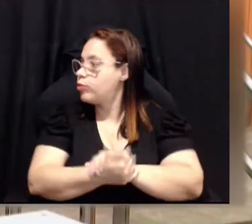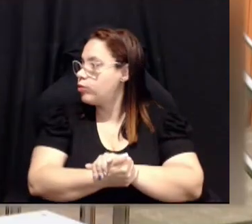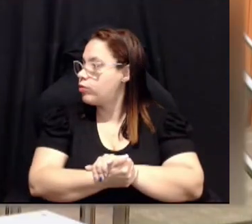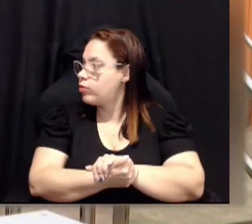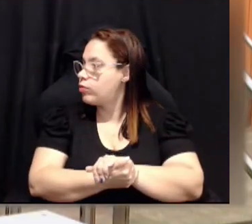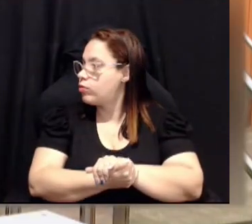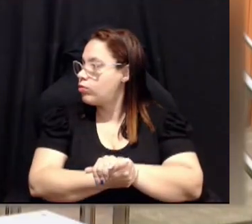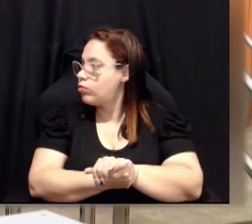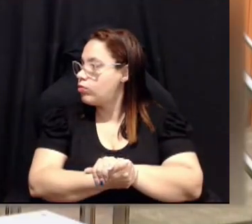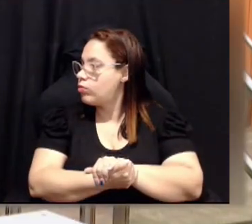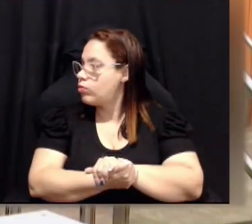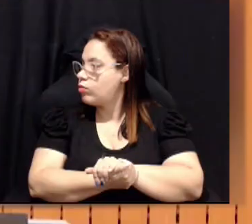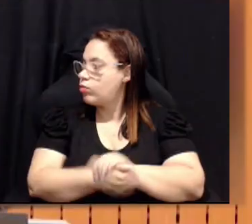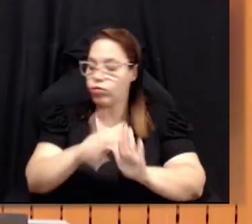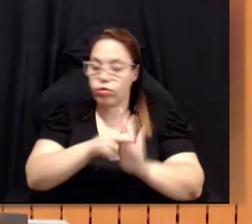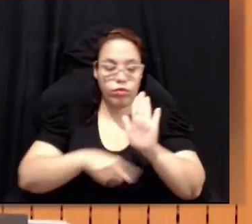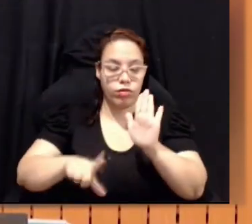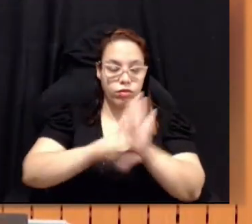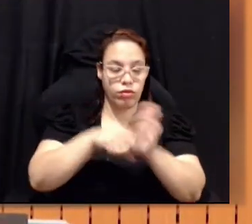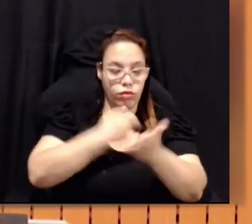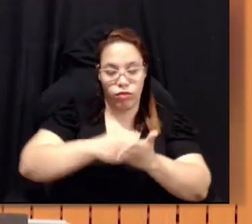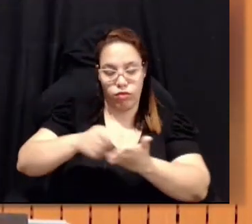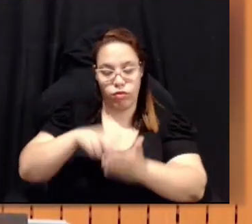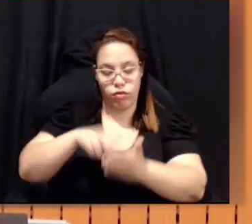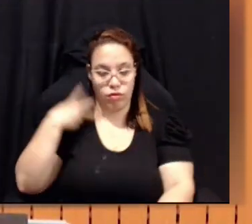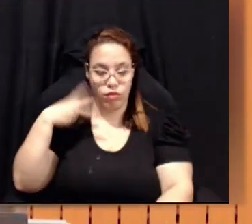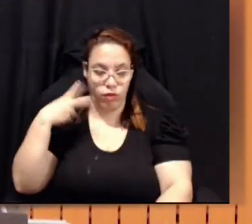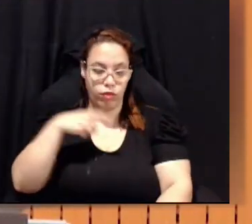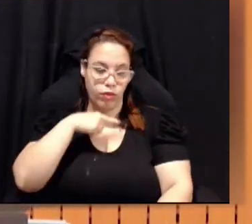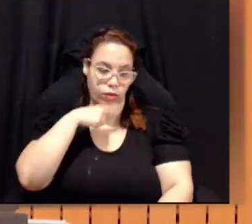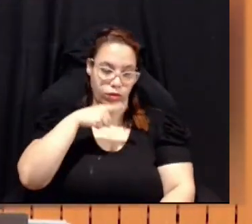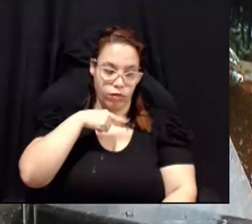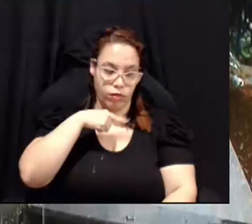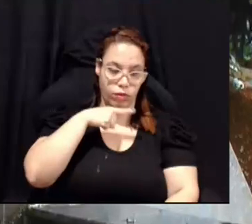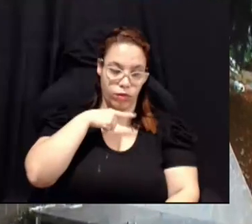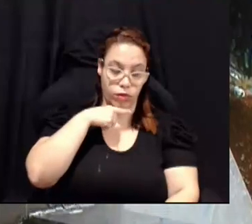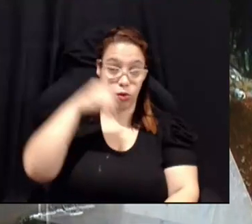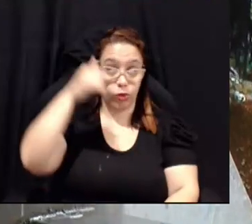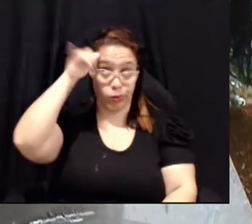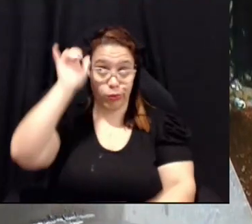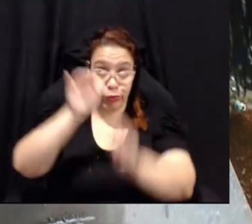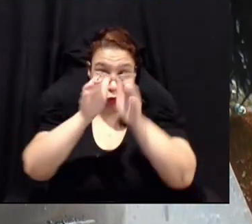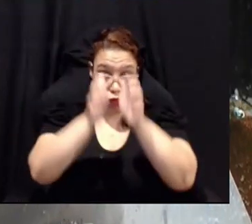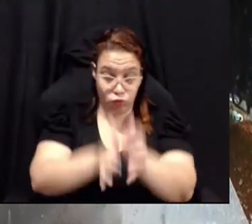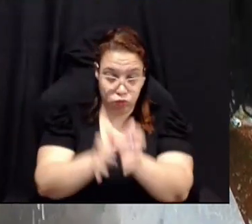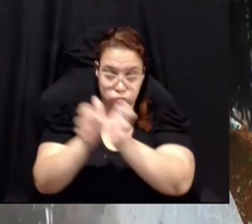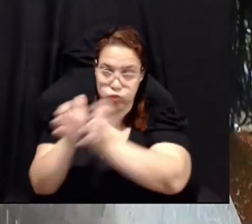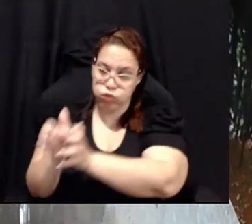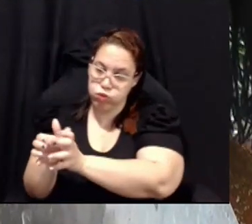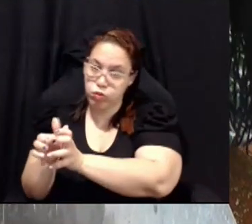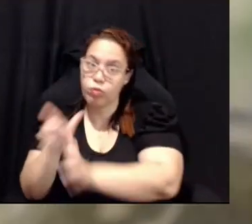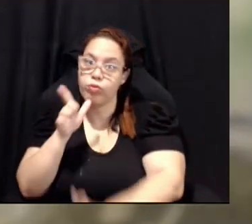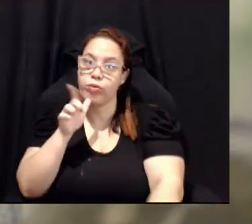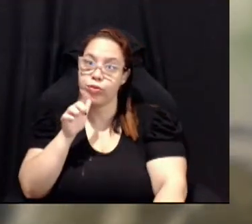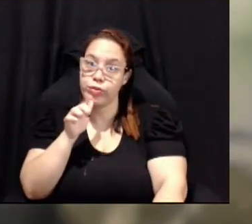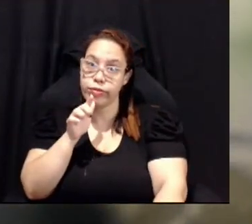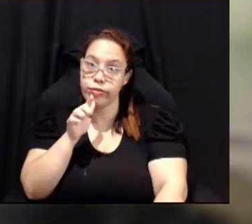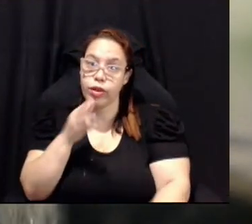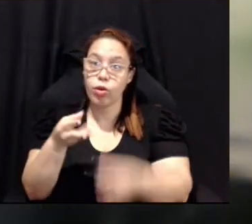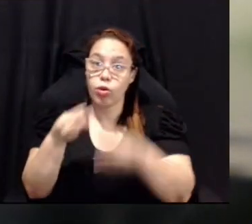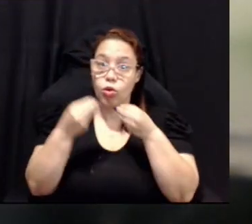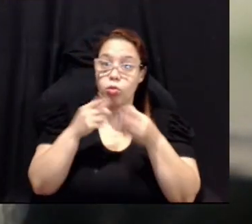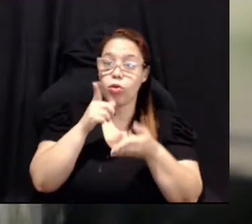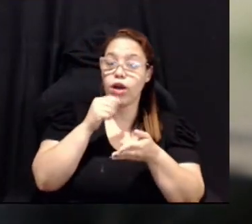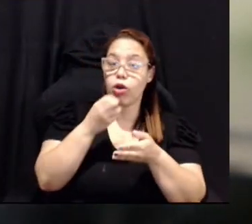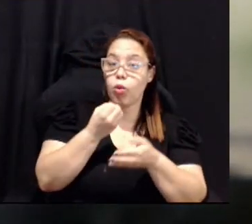O projeto de lei de autoria do vereador Eduardo Magoga prevê a instalação de bebedouros públicos com água potável